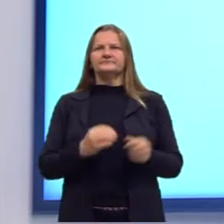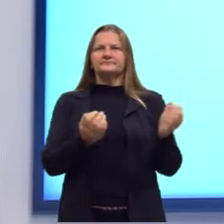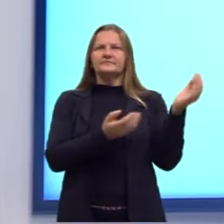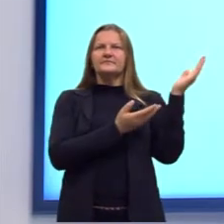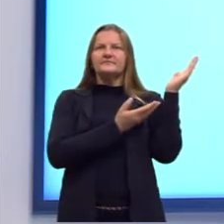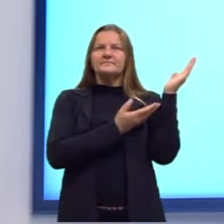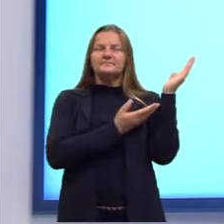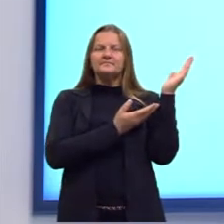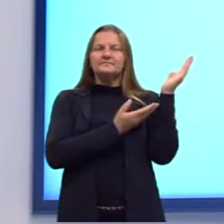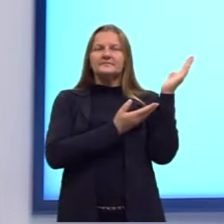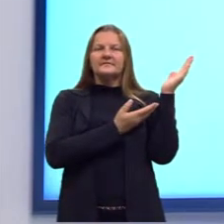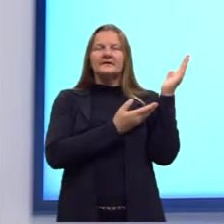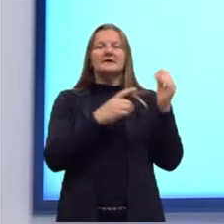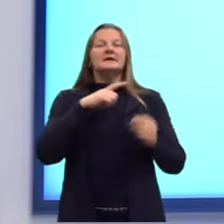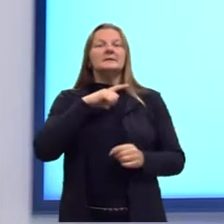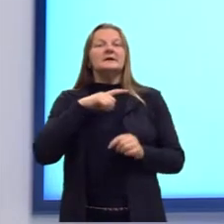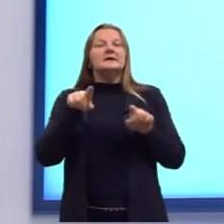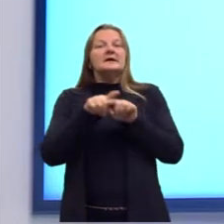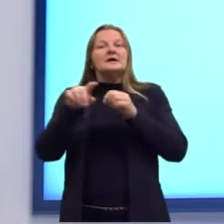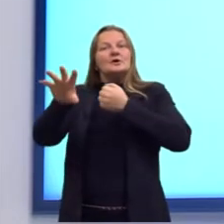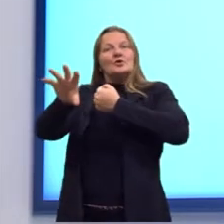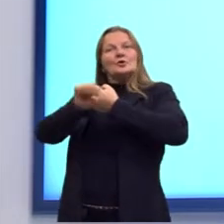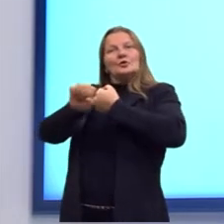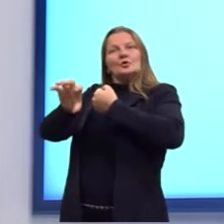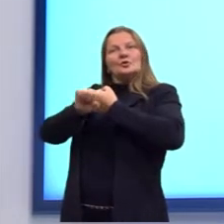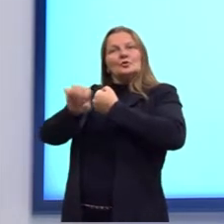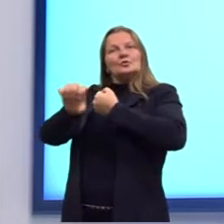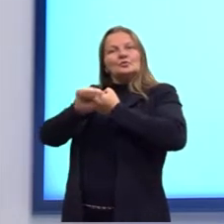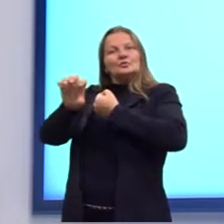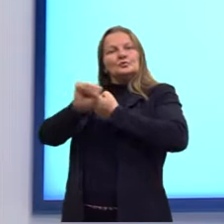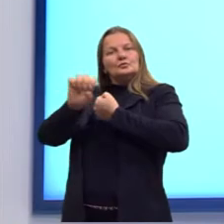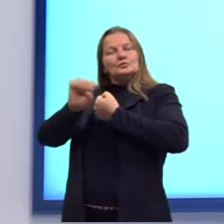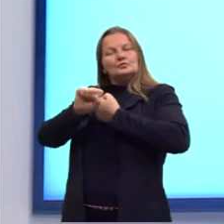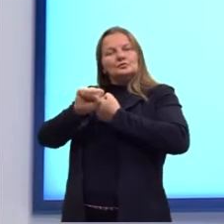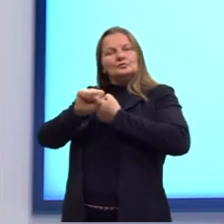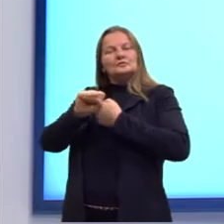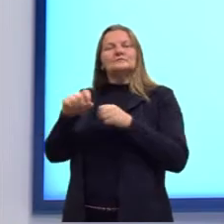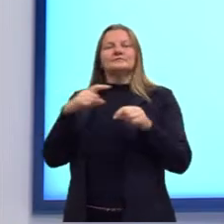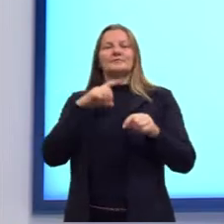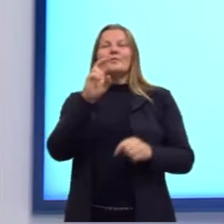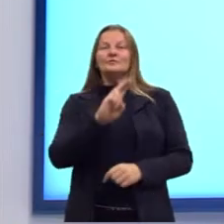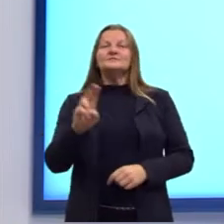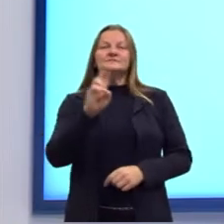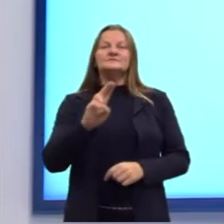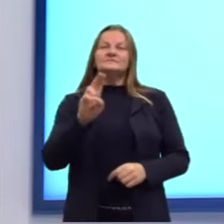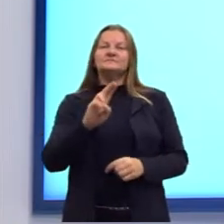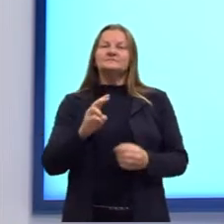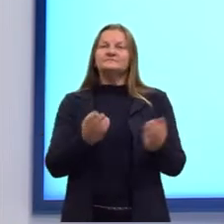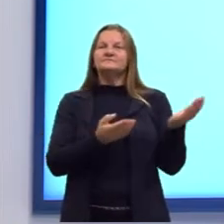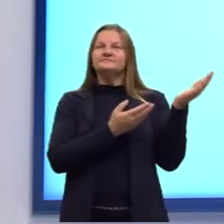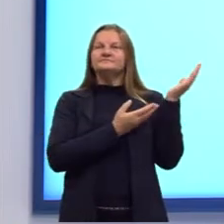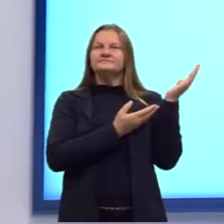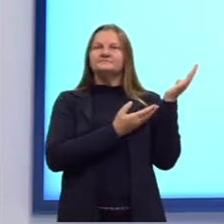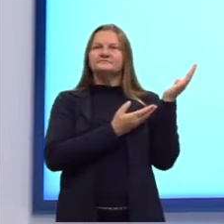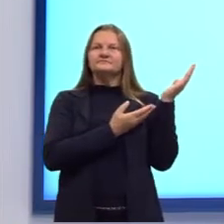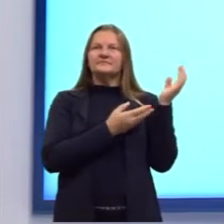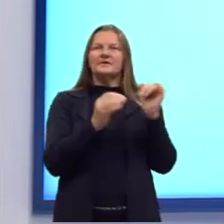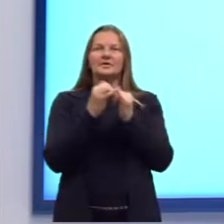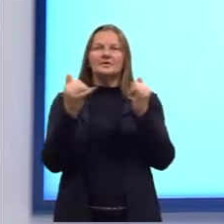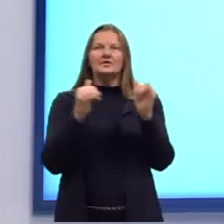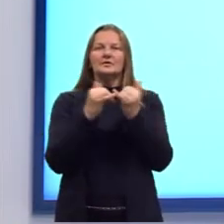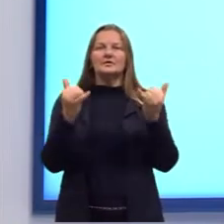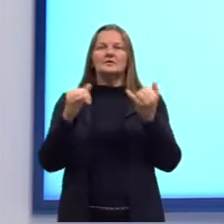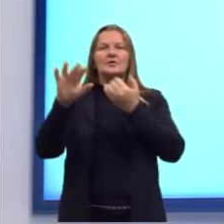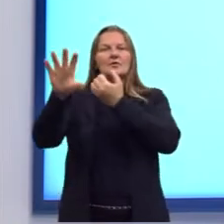Ah E também temos os receptores elétricos que são aqueles dispositivos né que vão receber